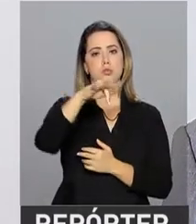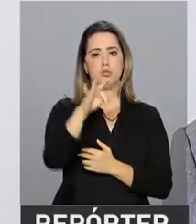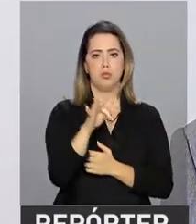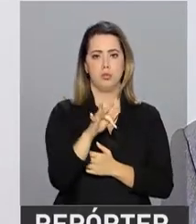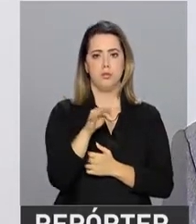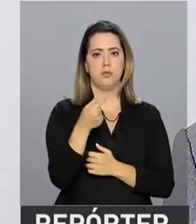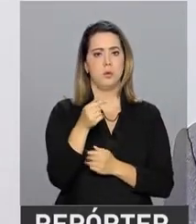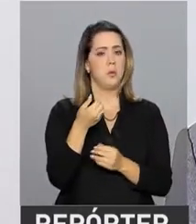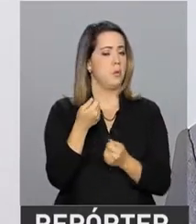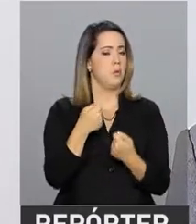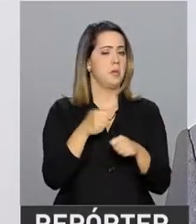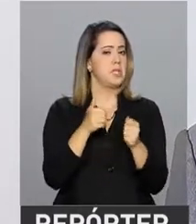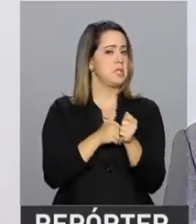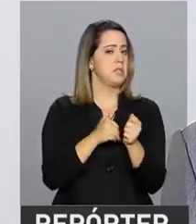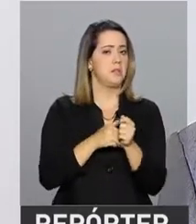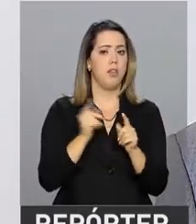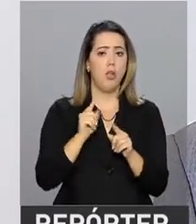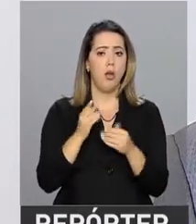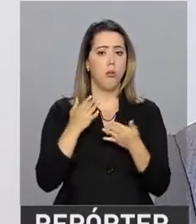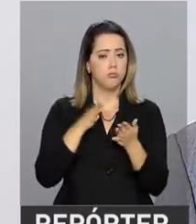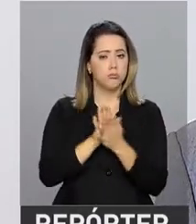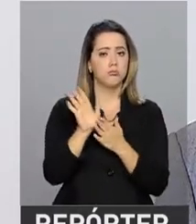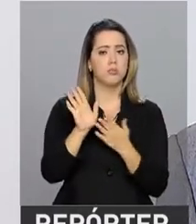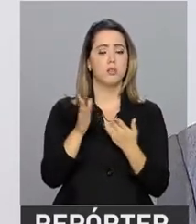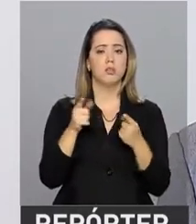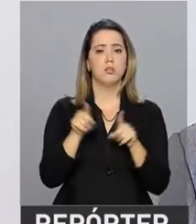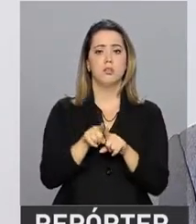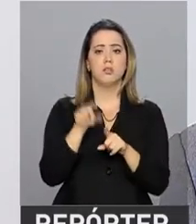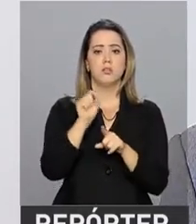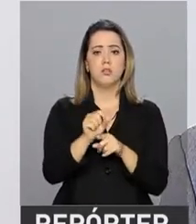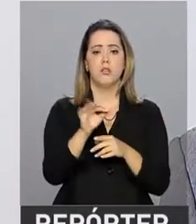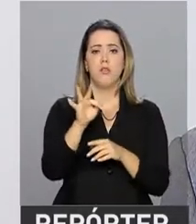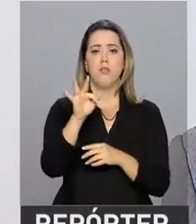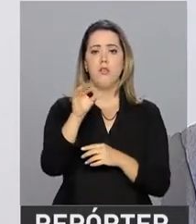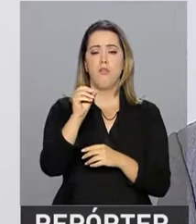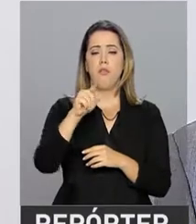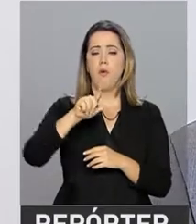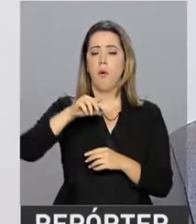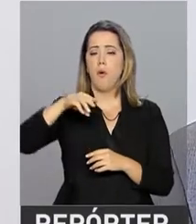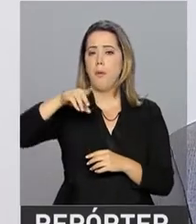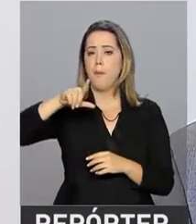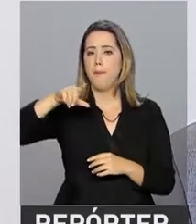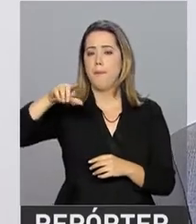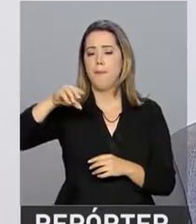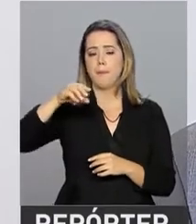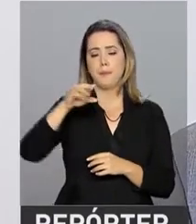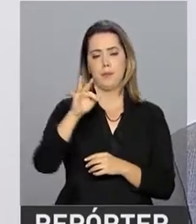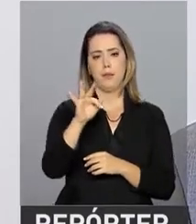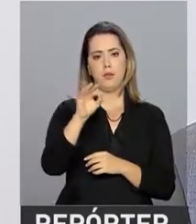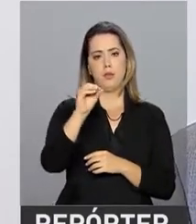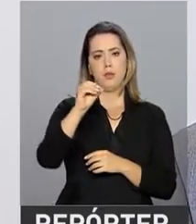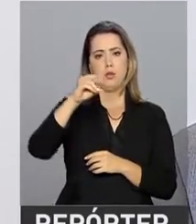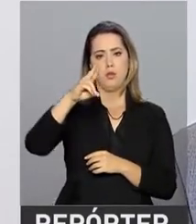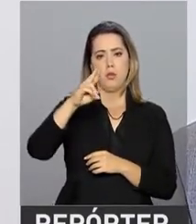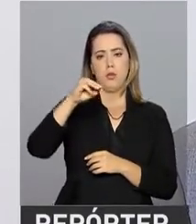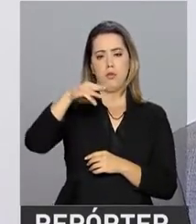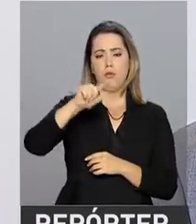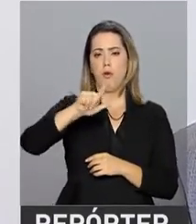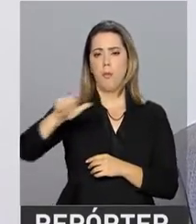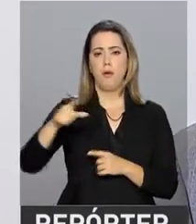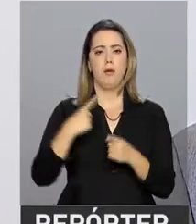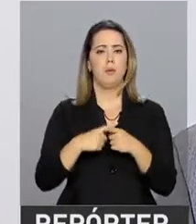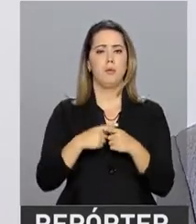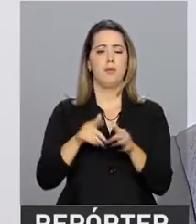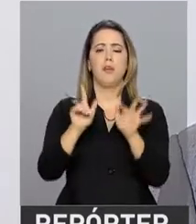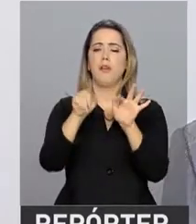cai na formalidade e informalidade não o machucar até porque o beitar a exemplo de